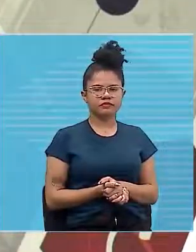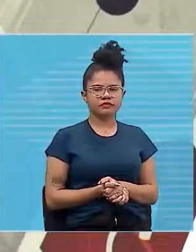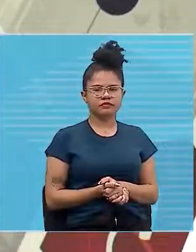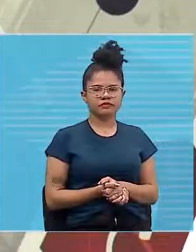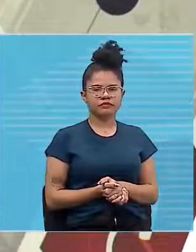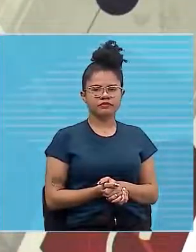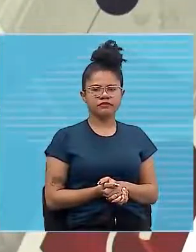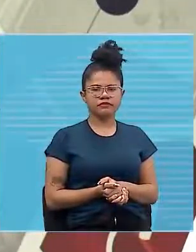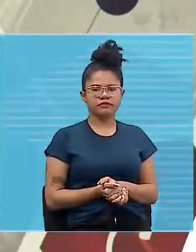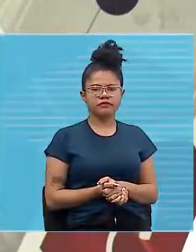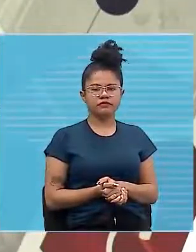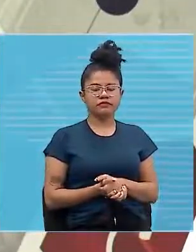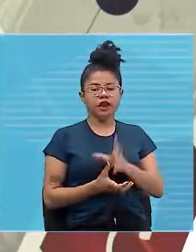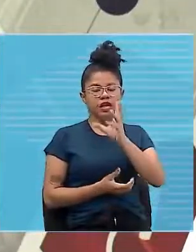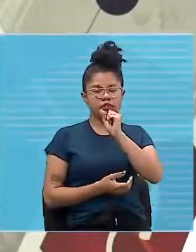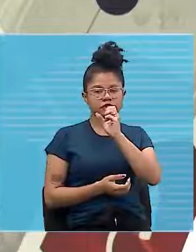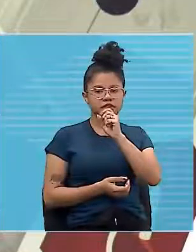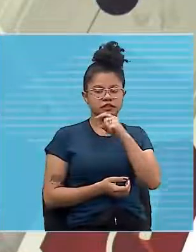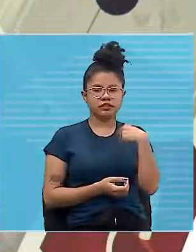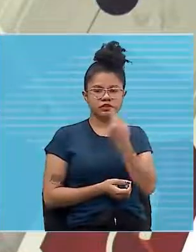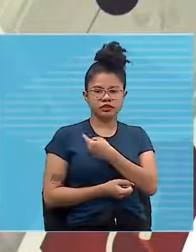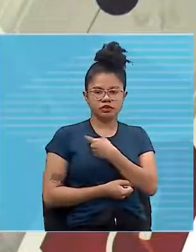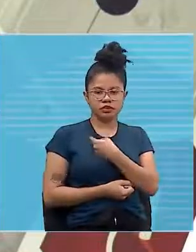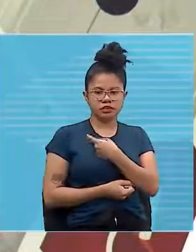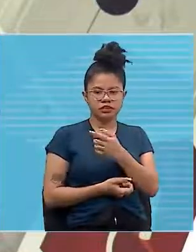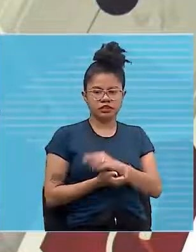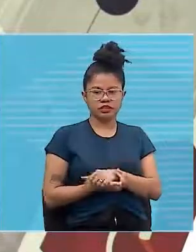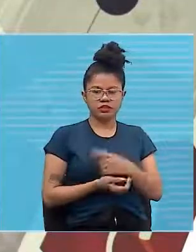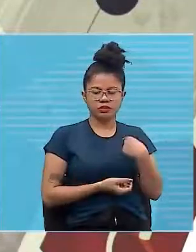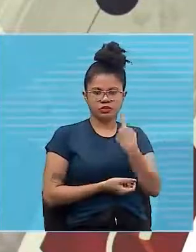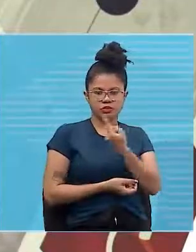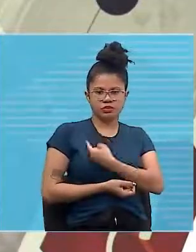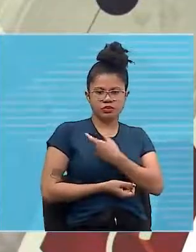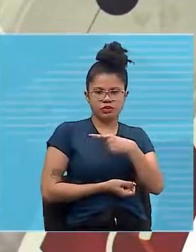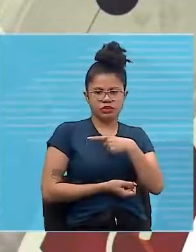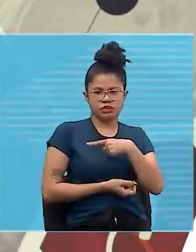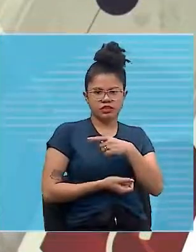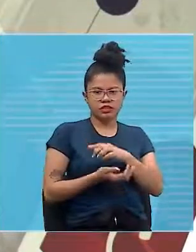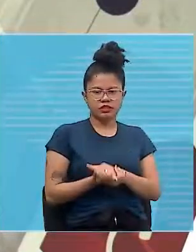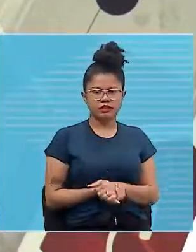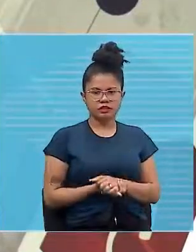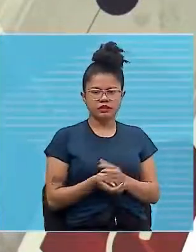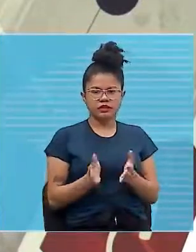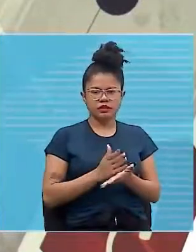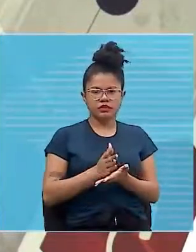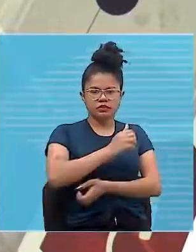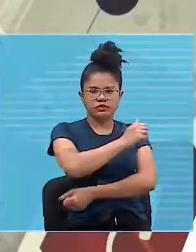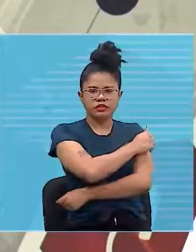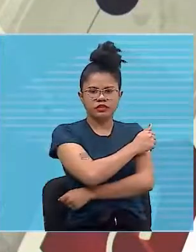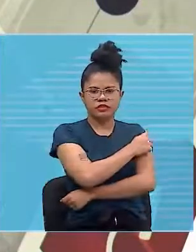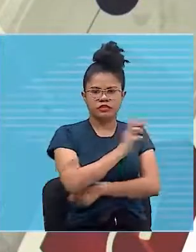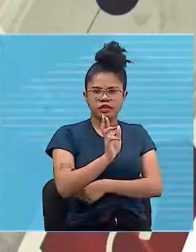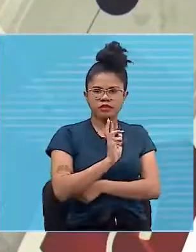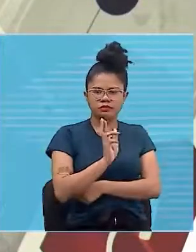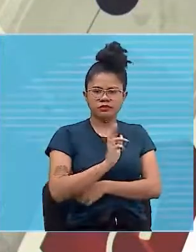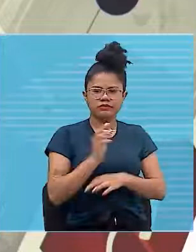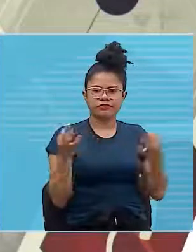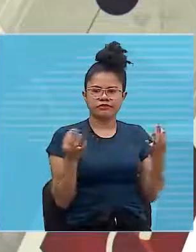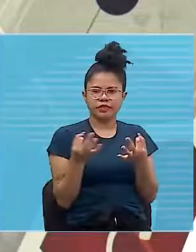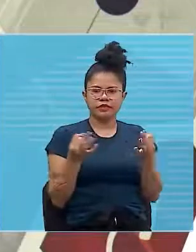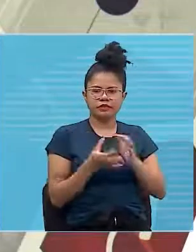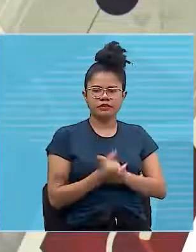no sábado esteve o rendimento tão bom Por incrível que pareça então foi surpreendente foi